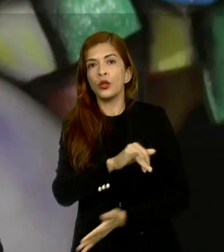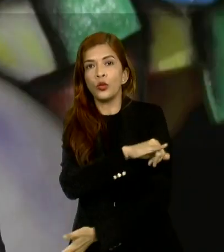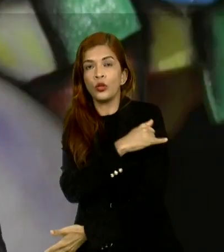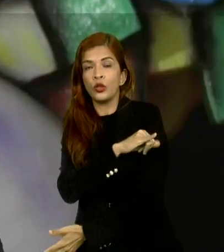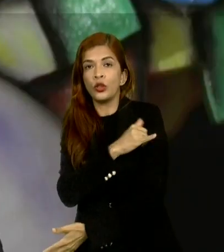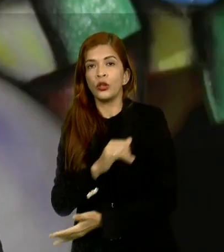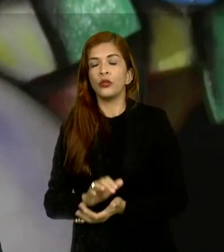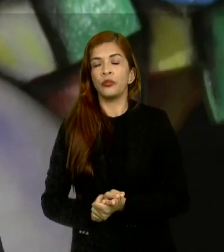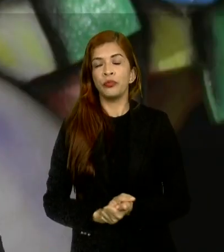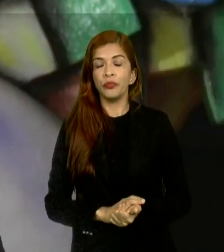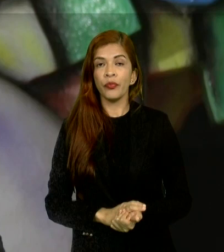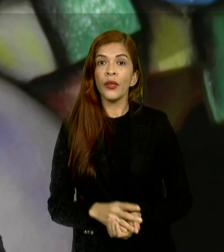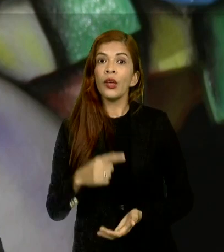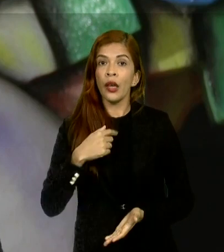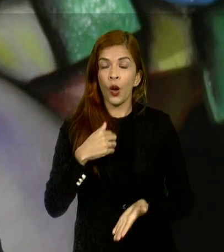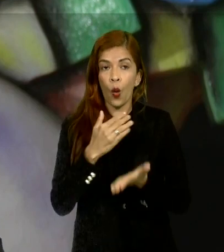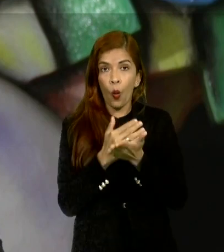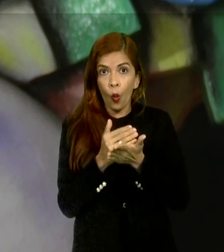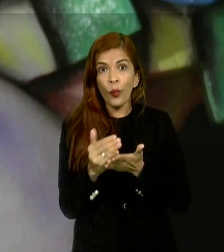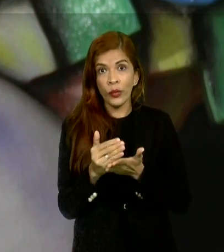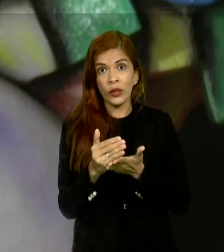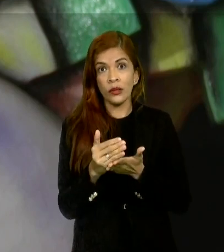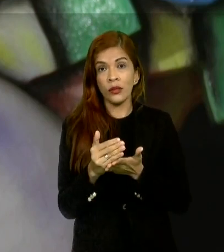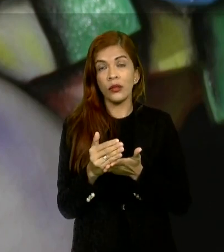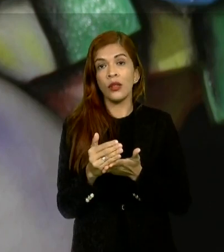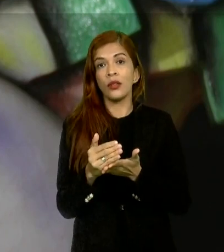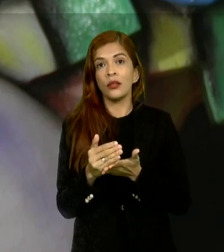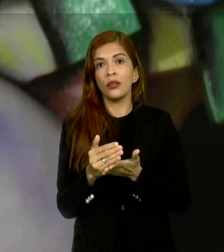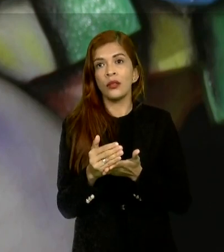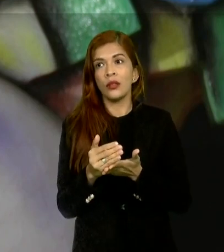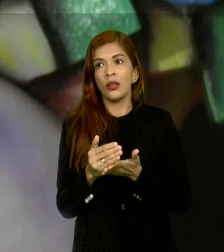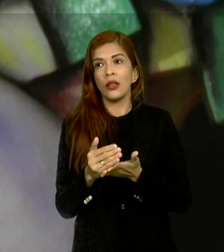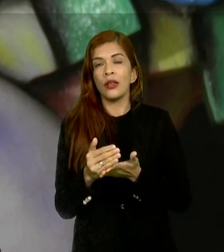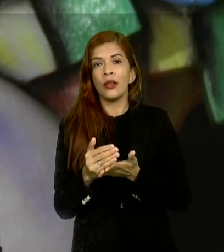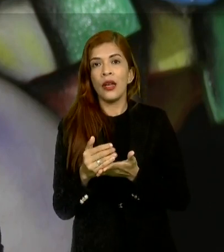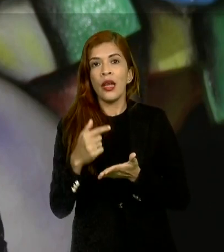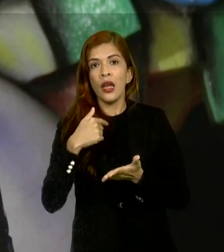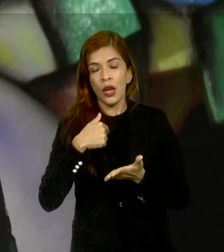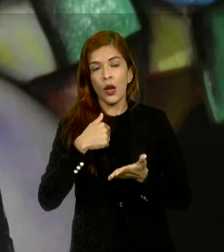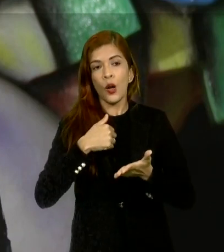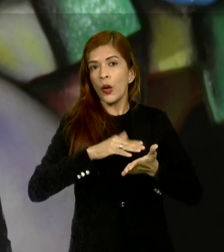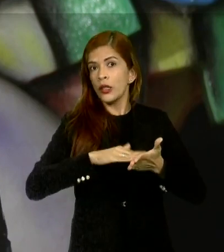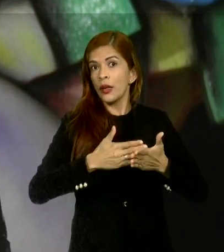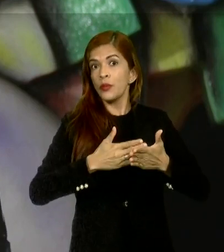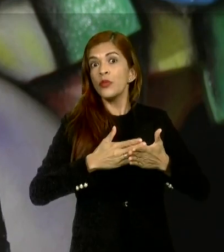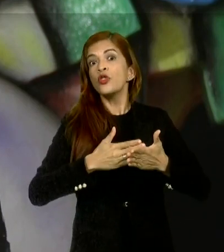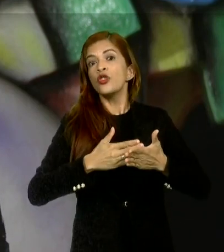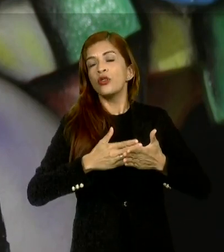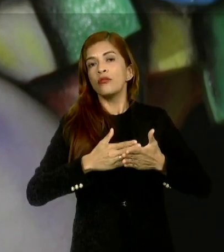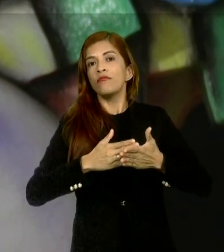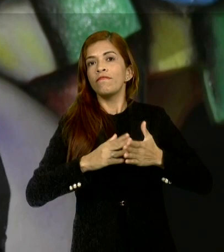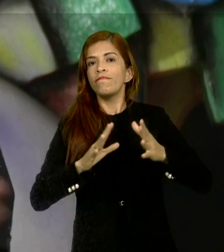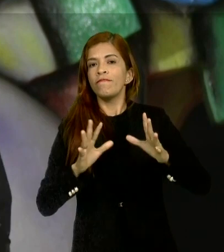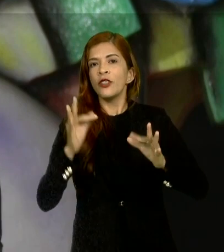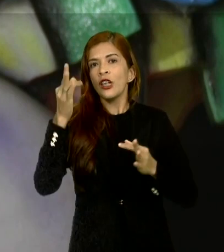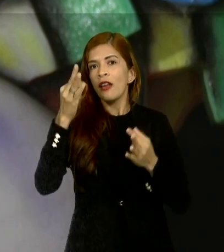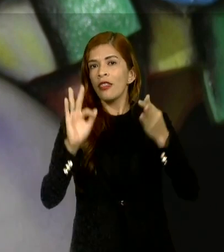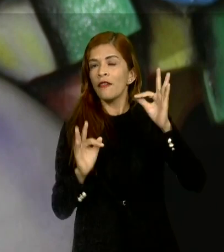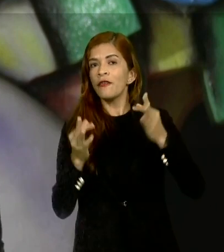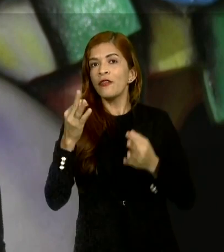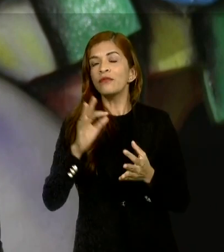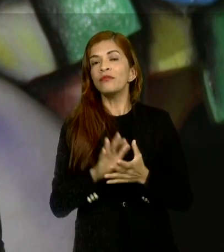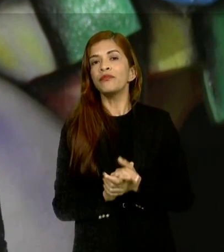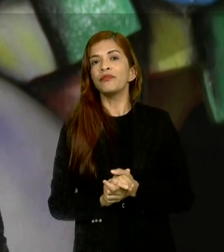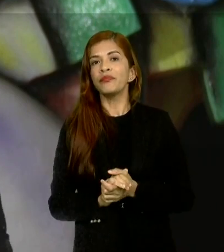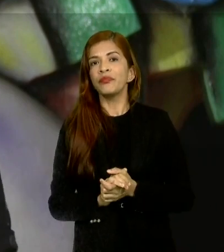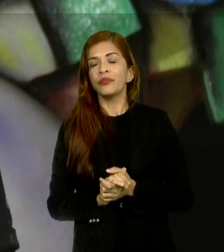iniciei essa minha história, era como intérprete de carnaval. E passei em várias escolas de samba,